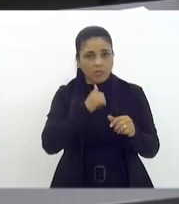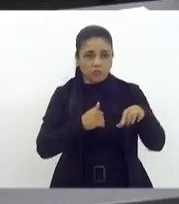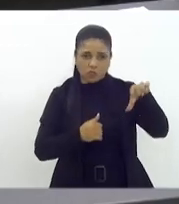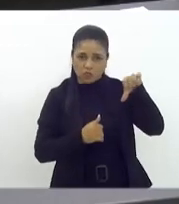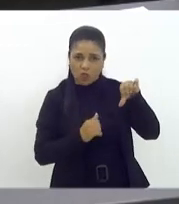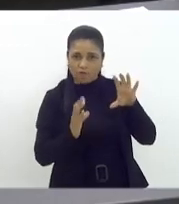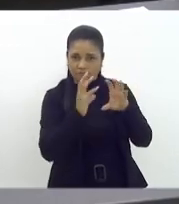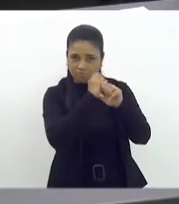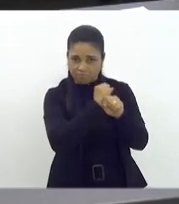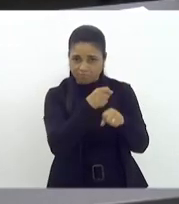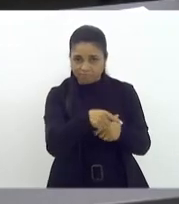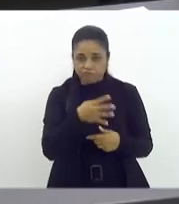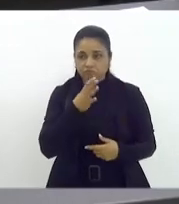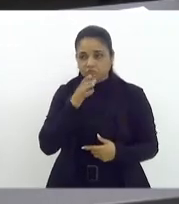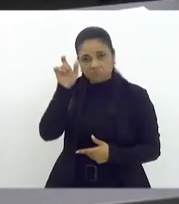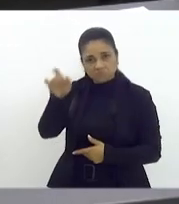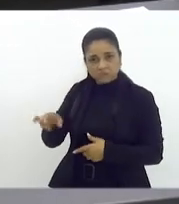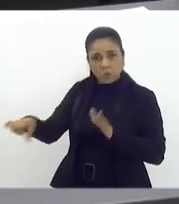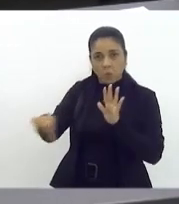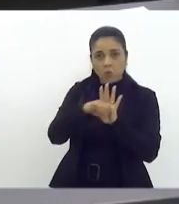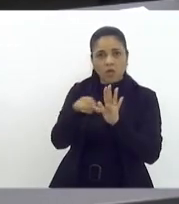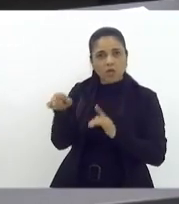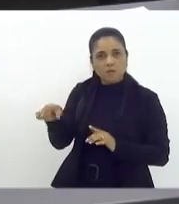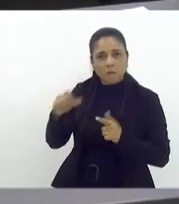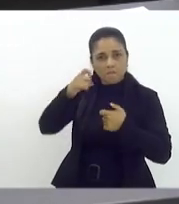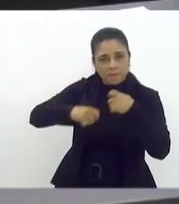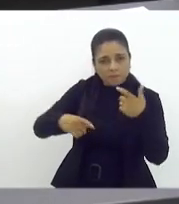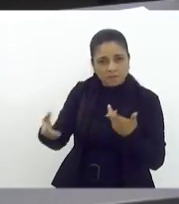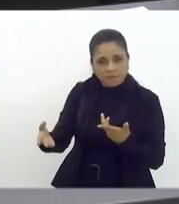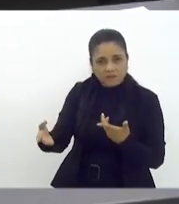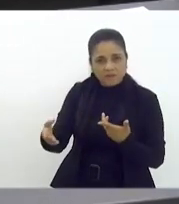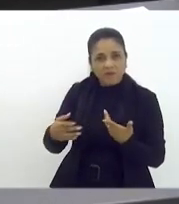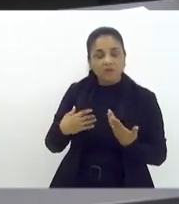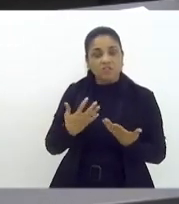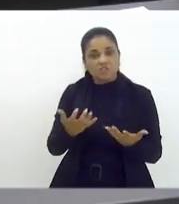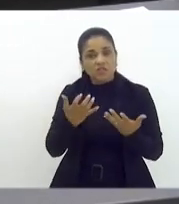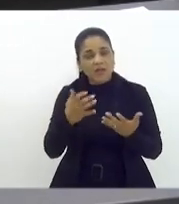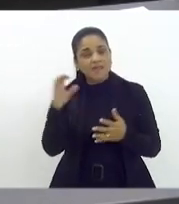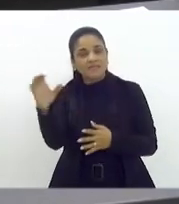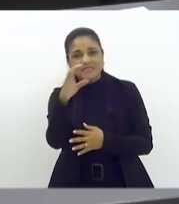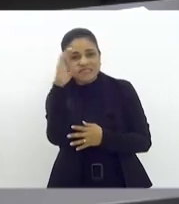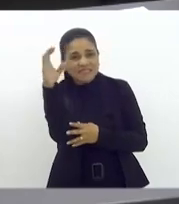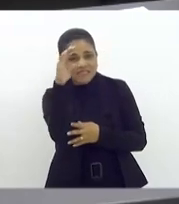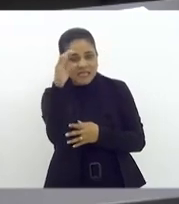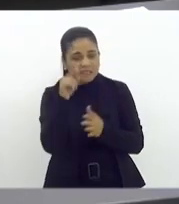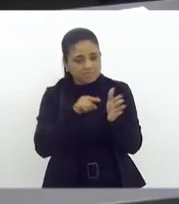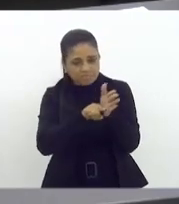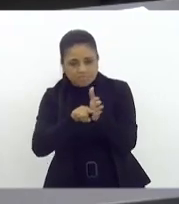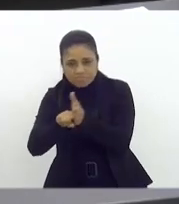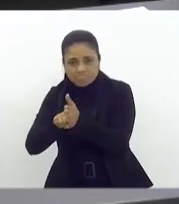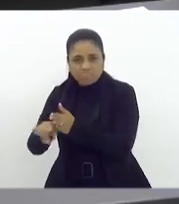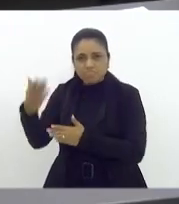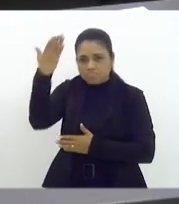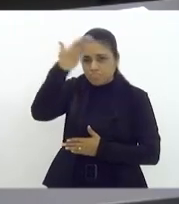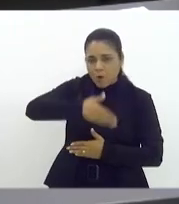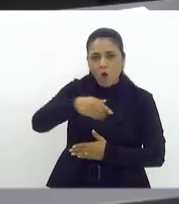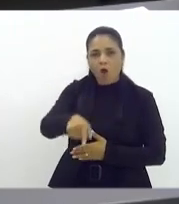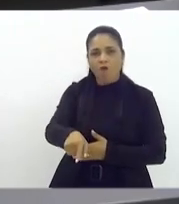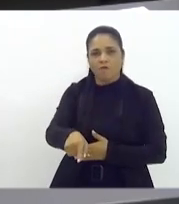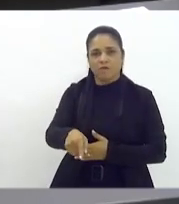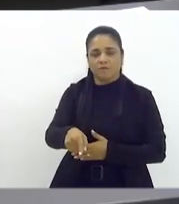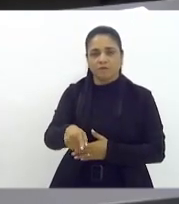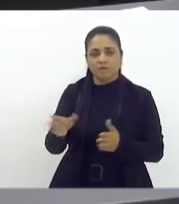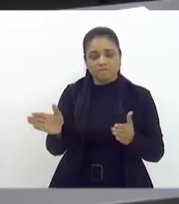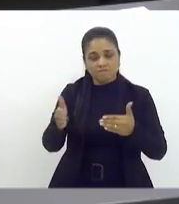ninguém quer acho que é a ciência mesmo é que fechar as portas para